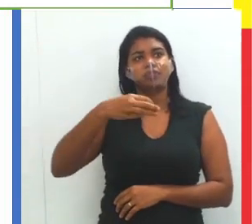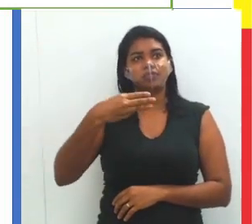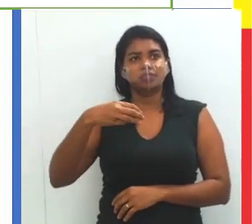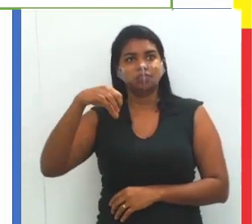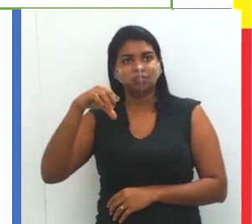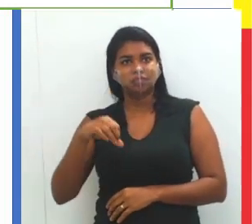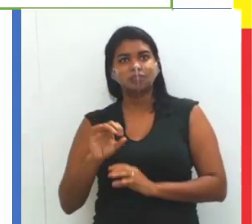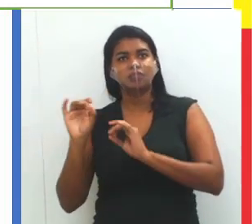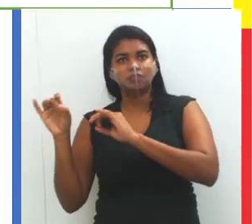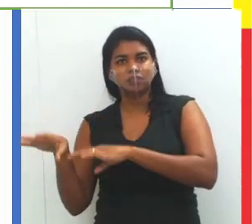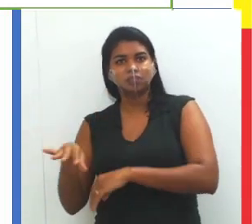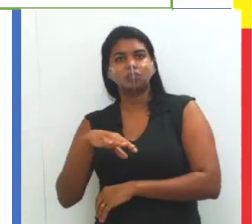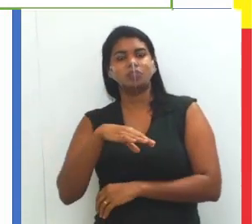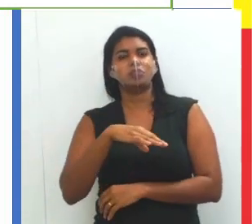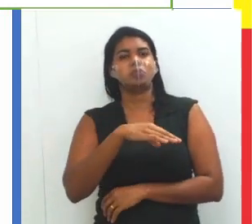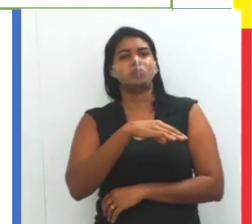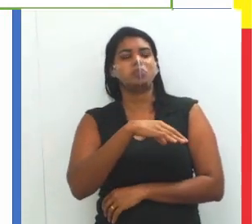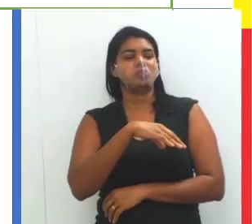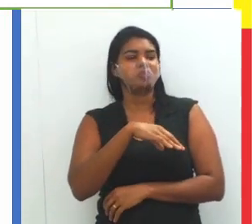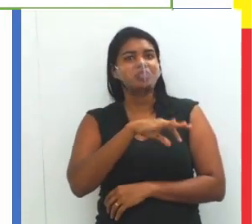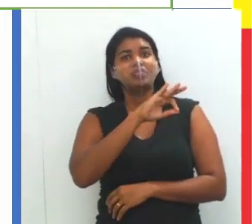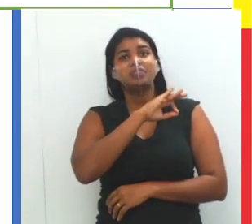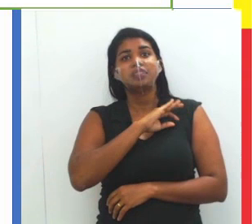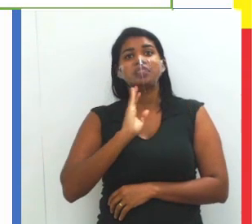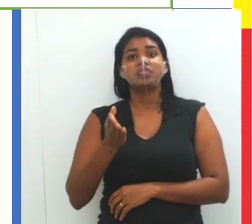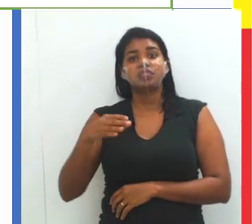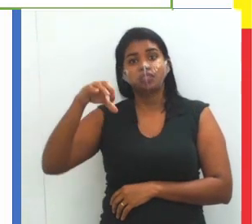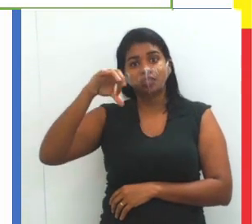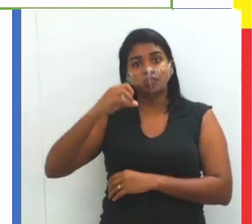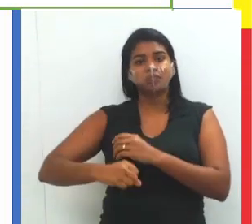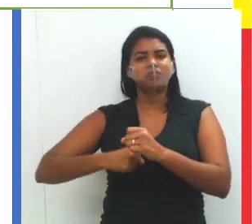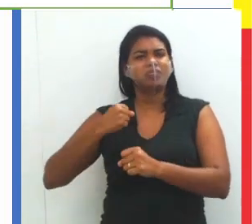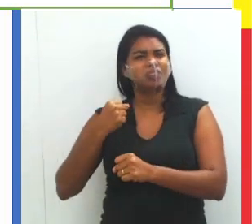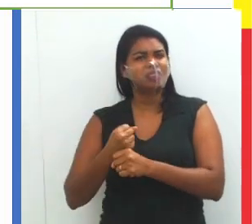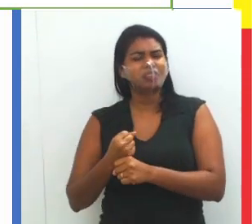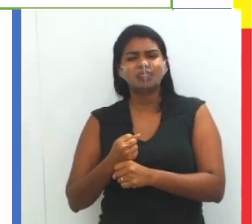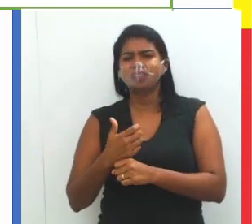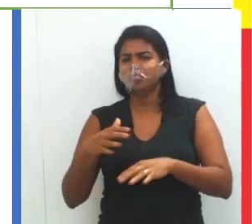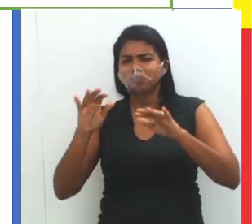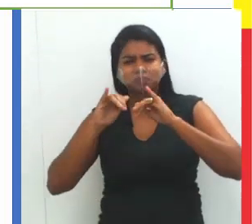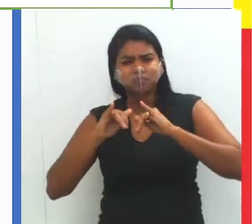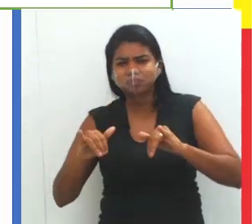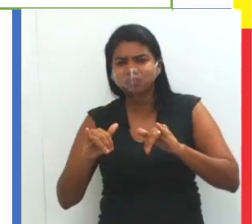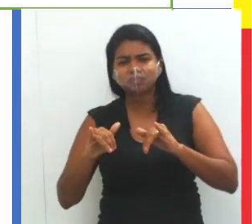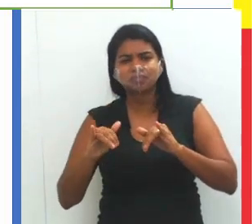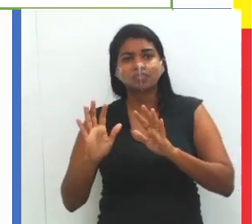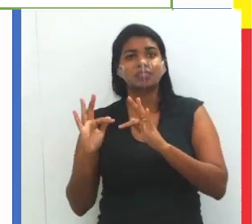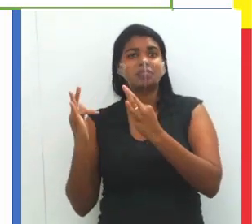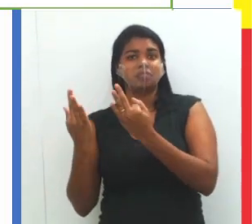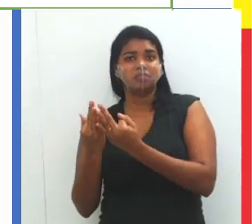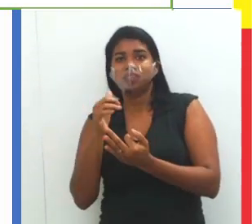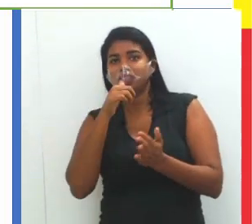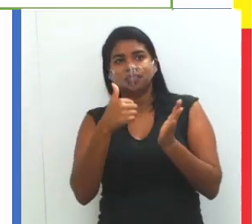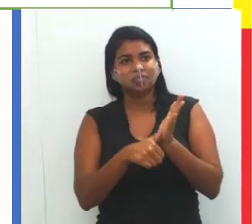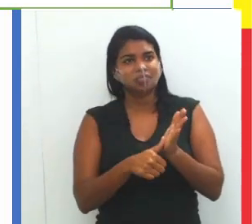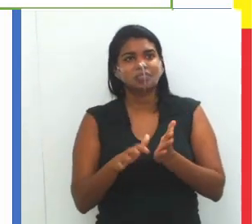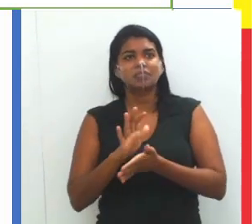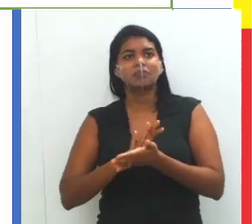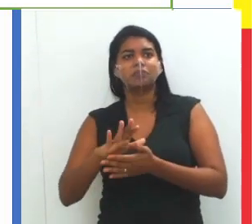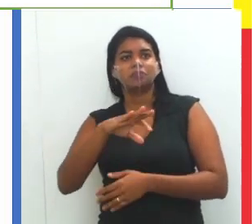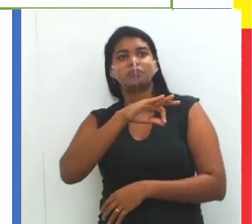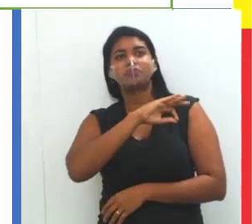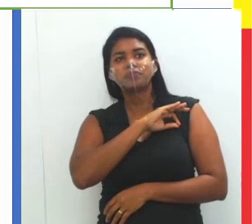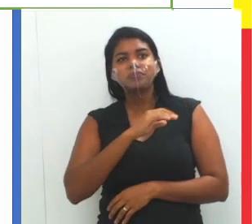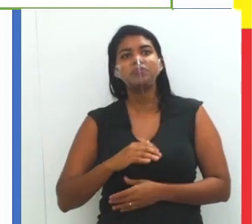deixou o exército. Foram 9 anos sem dar notícia à família. Ele sai do Nordeste, entra no